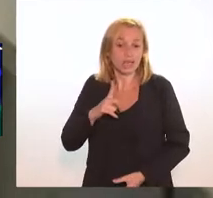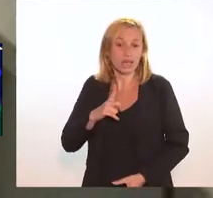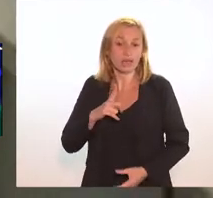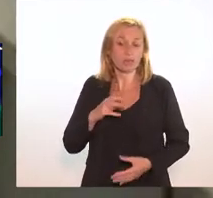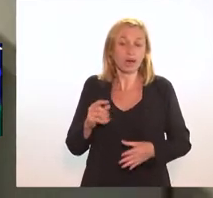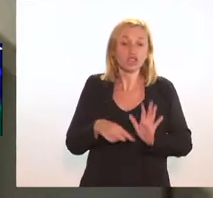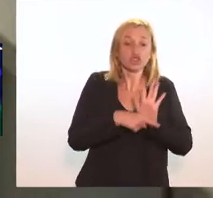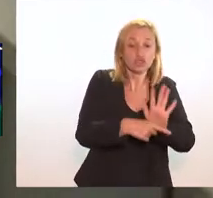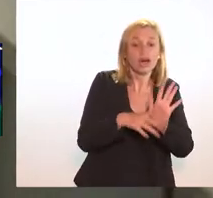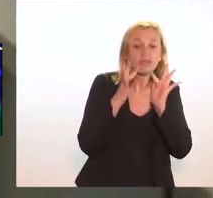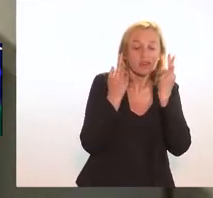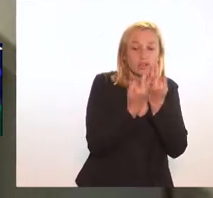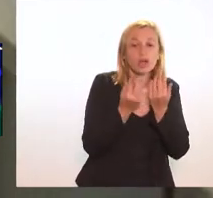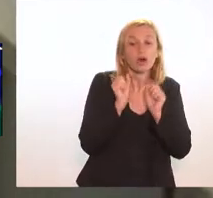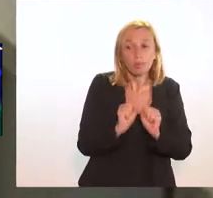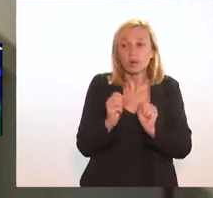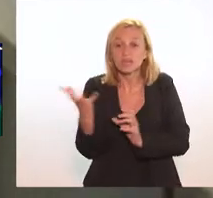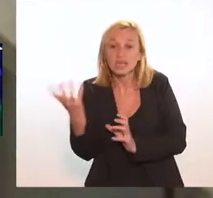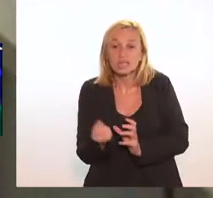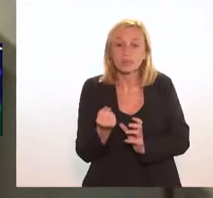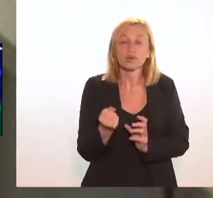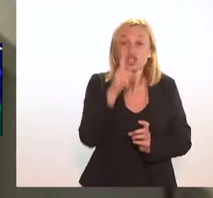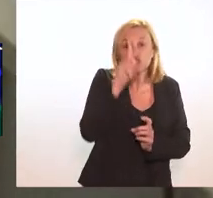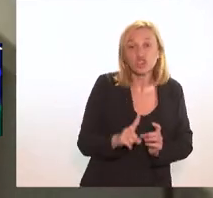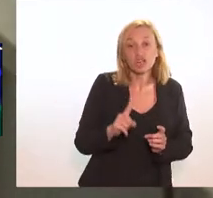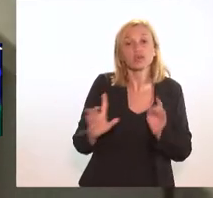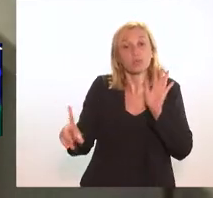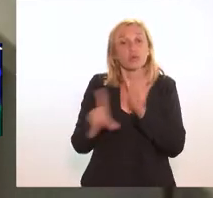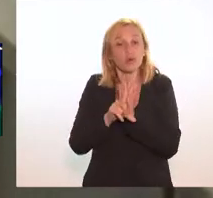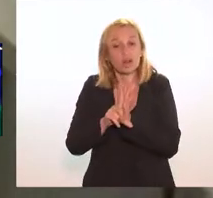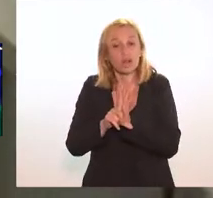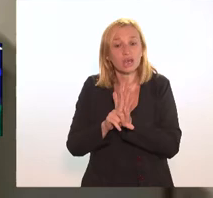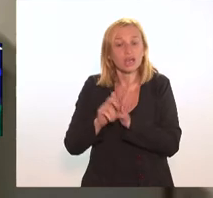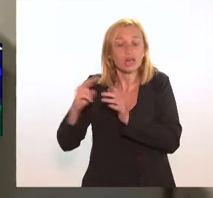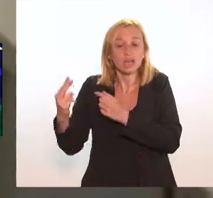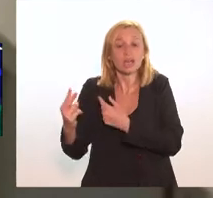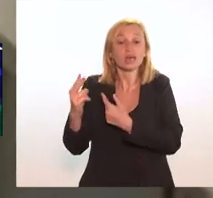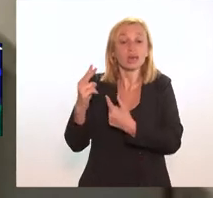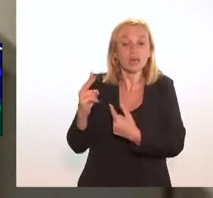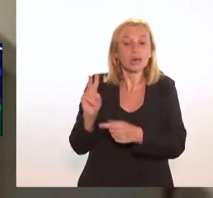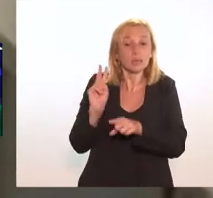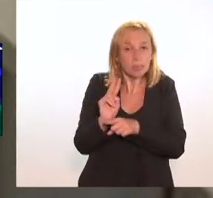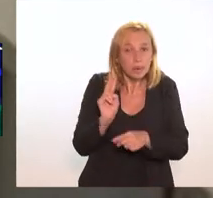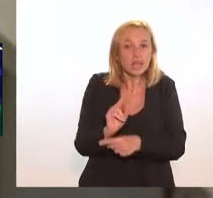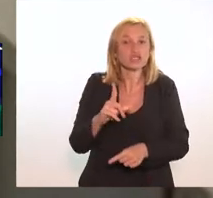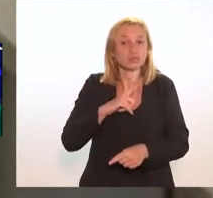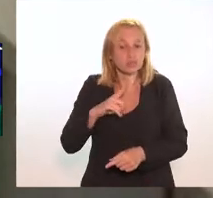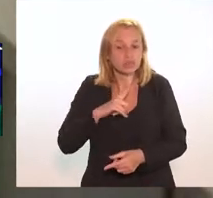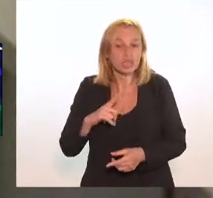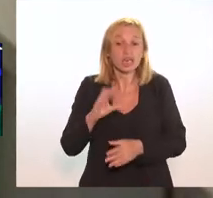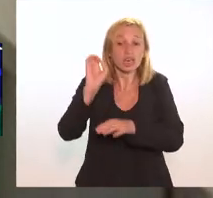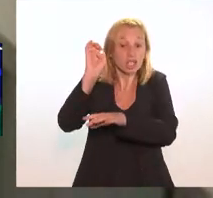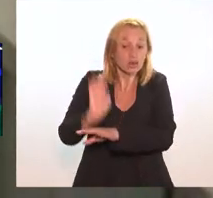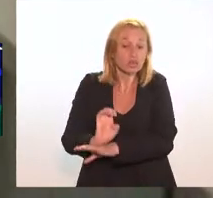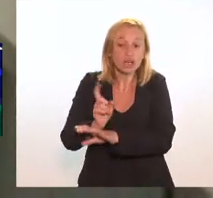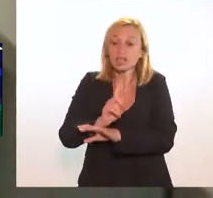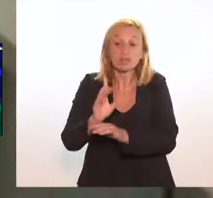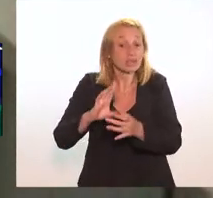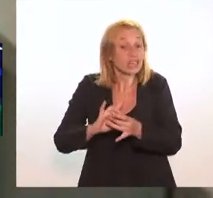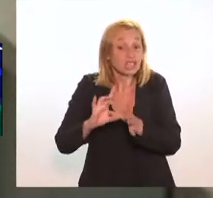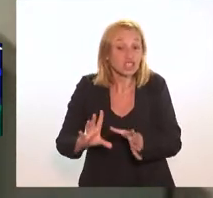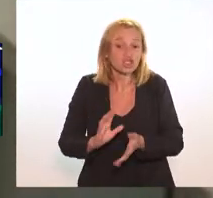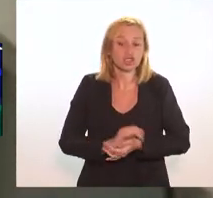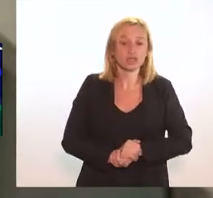possam exercer o que tem direito por lei e tomar um empréstimo consignado, e que o Estado não está permitindo